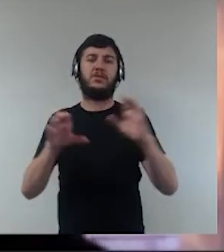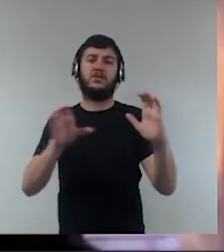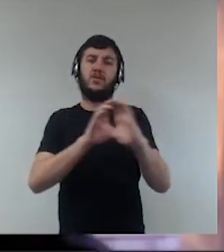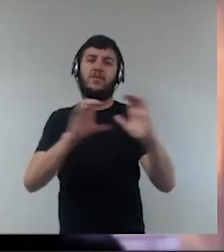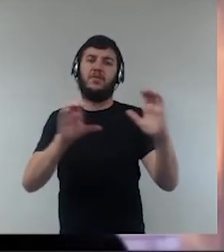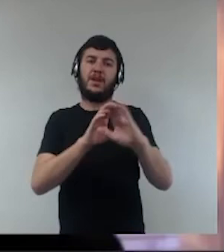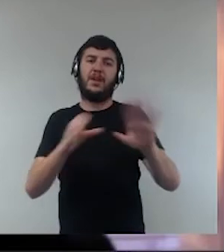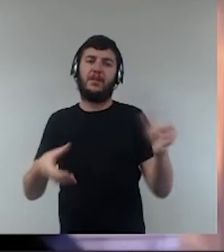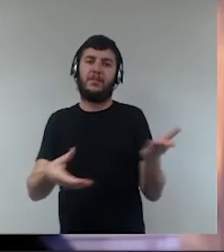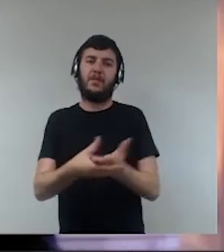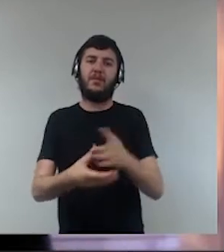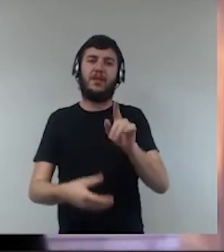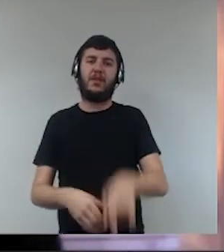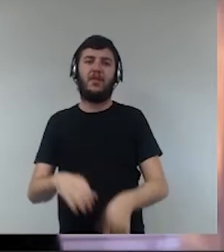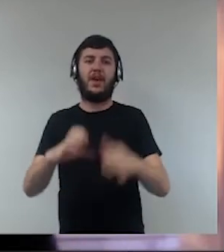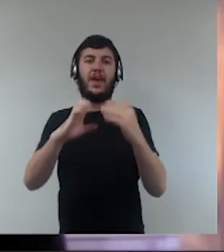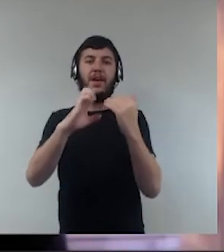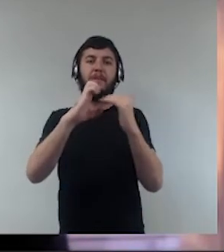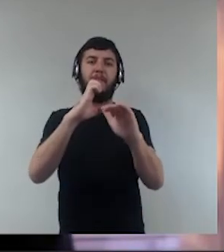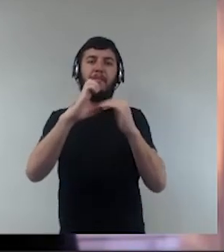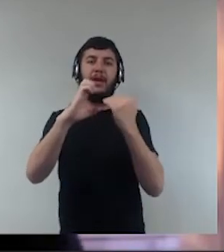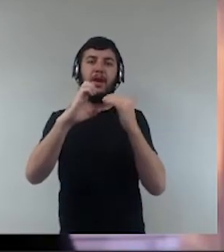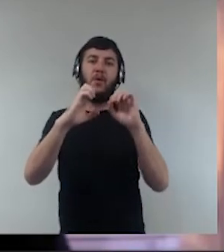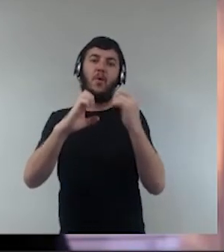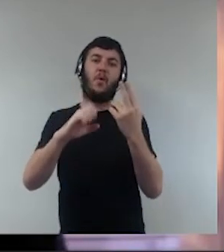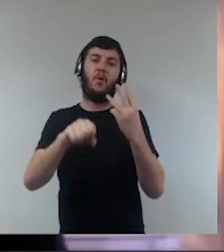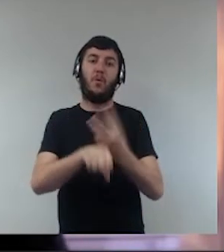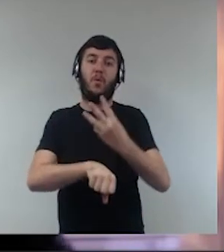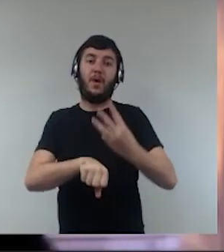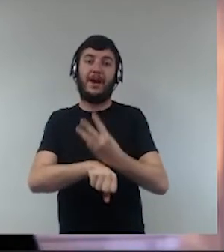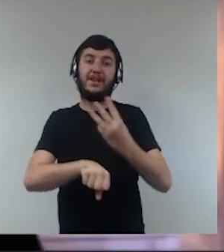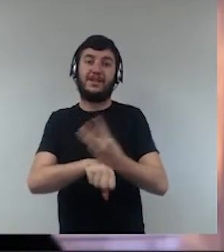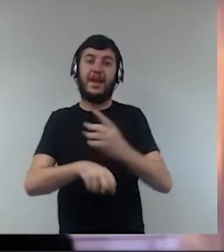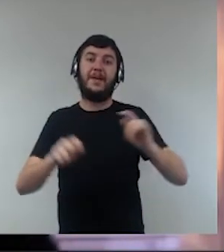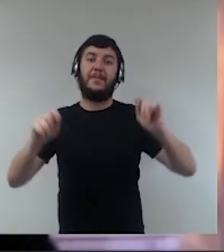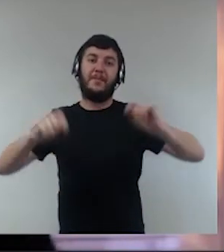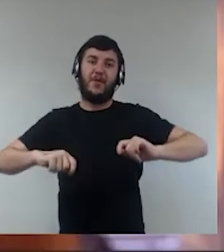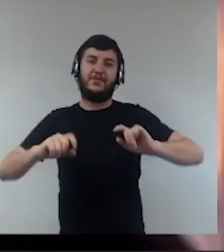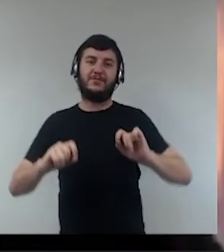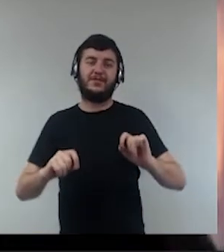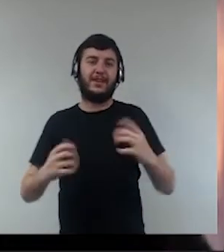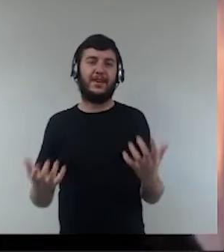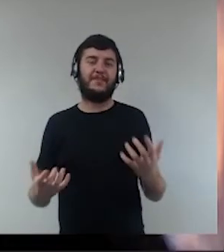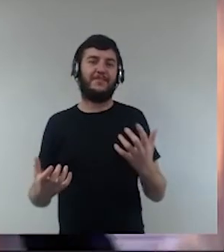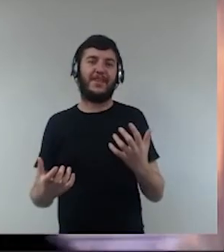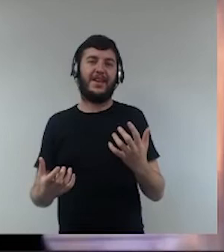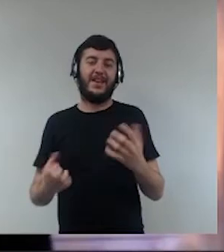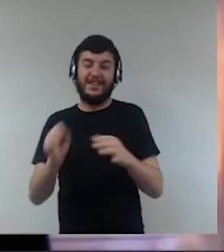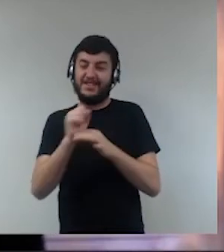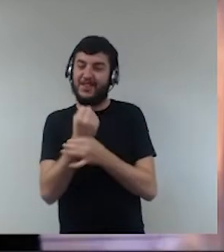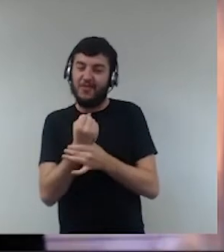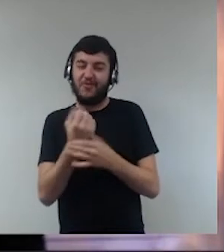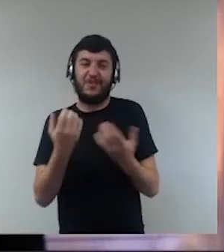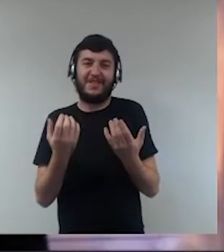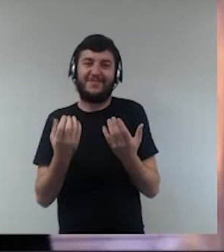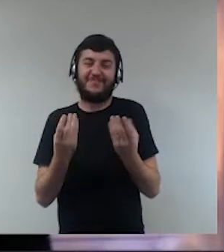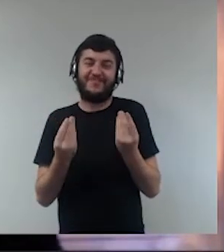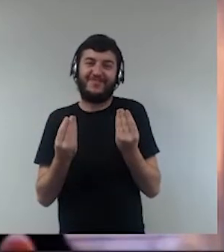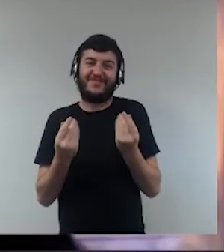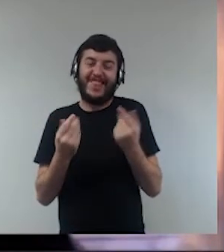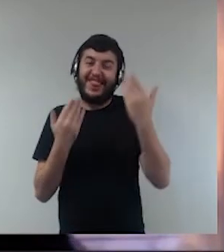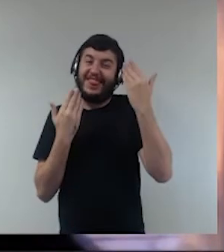via e-mail, via WhatsApp, podem ser, em alguma medida, inseguras, mas a parte que foi intimada ou